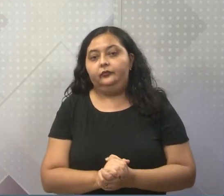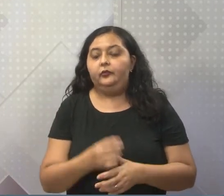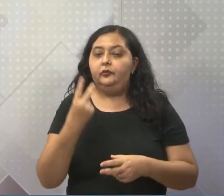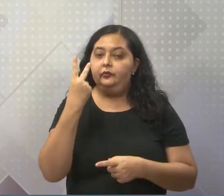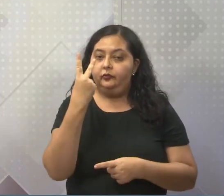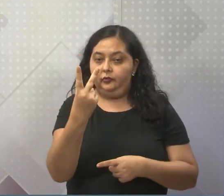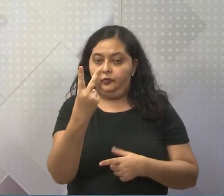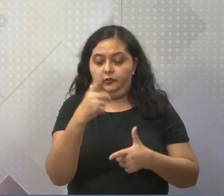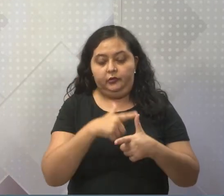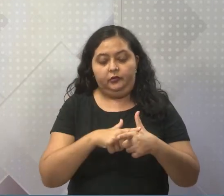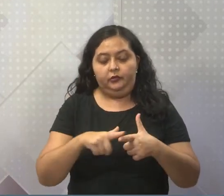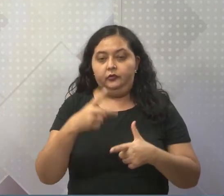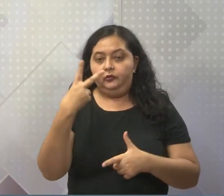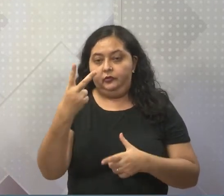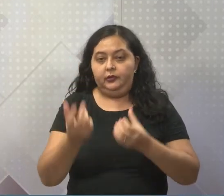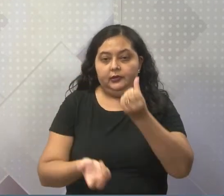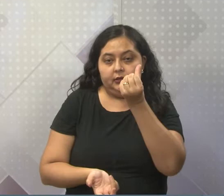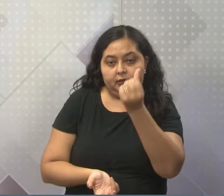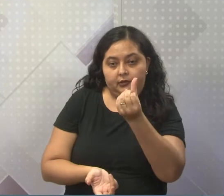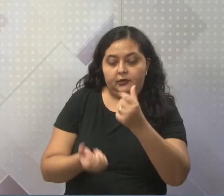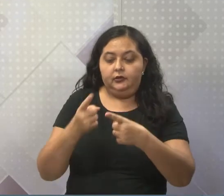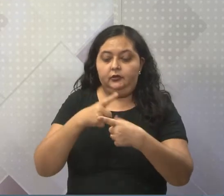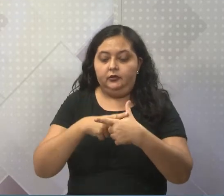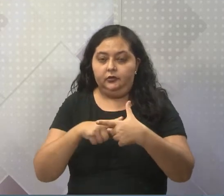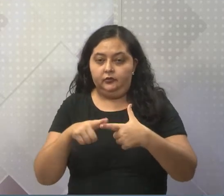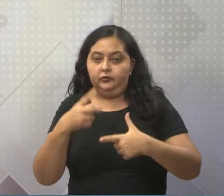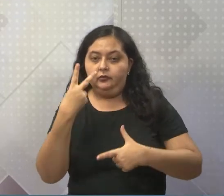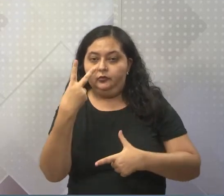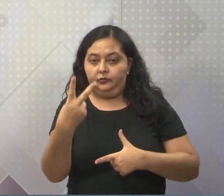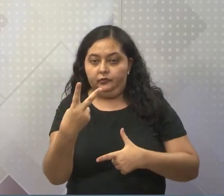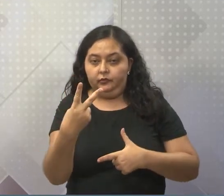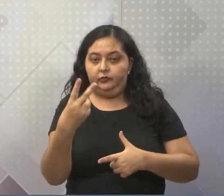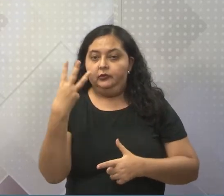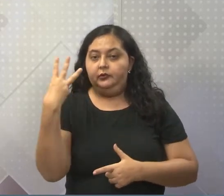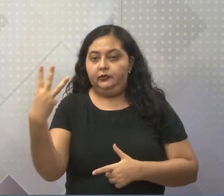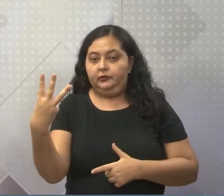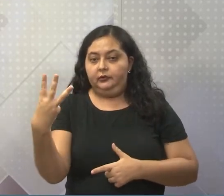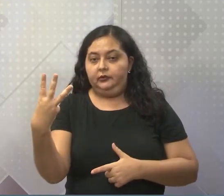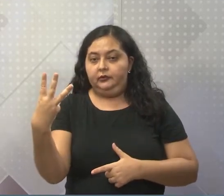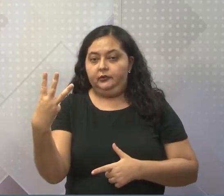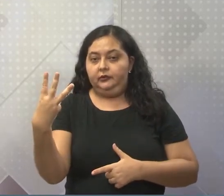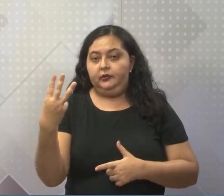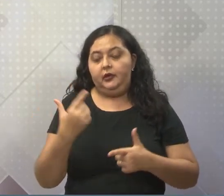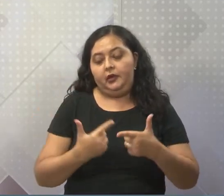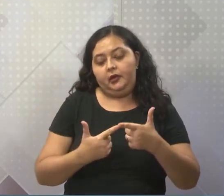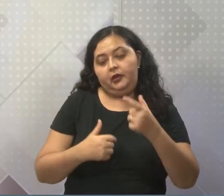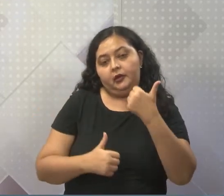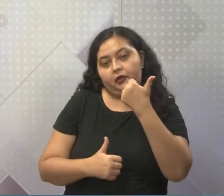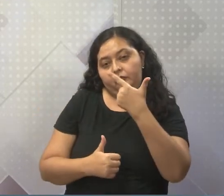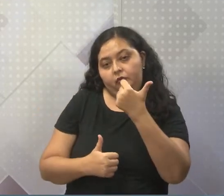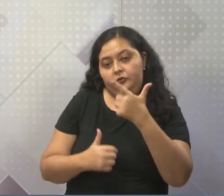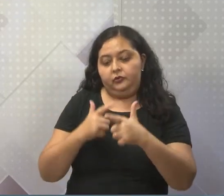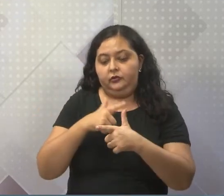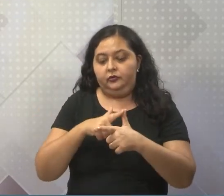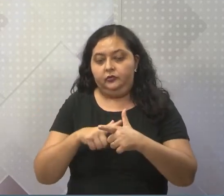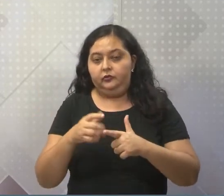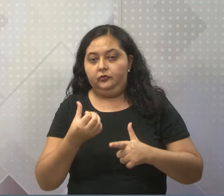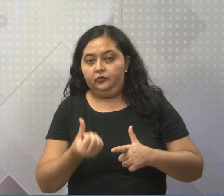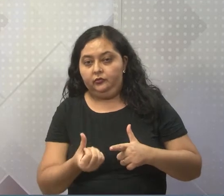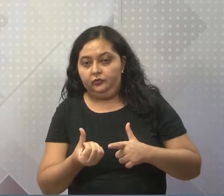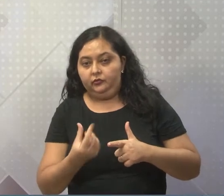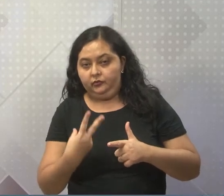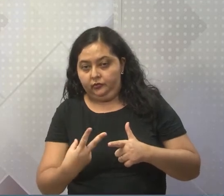2. 6 dividido por 2, 3. 12 dividido por 2,